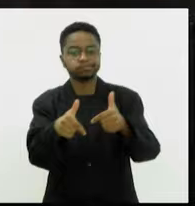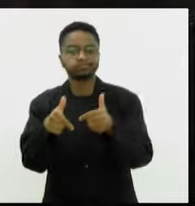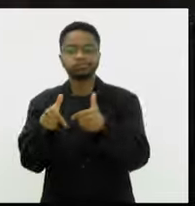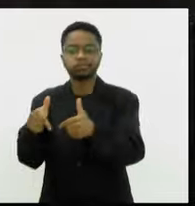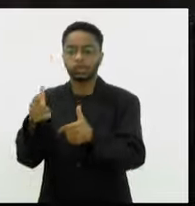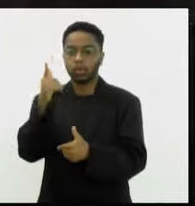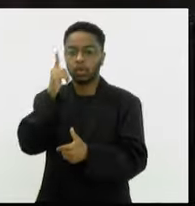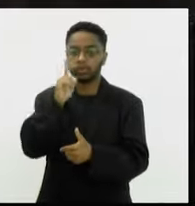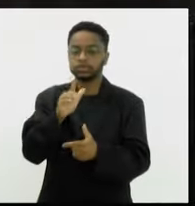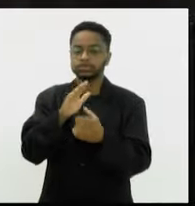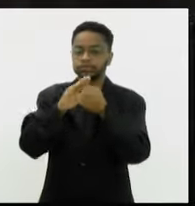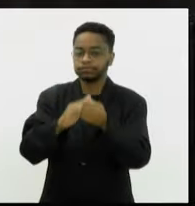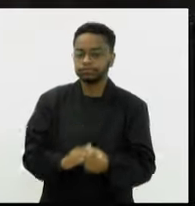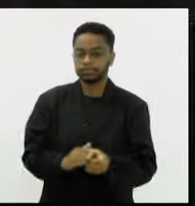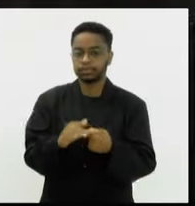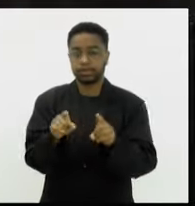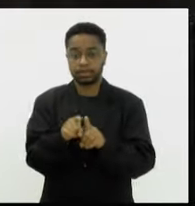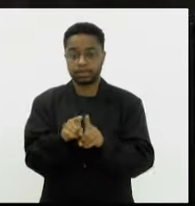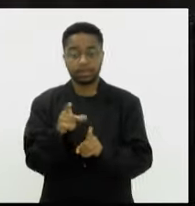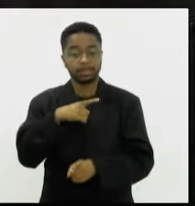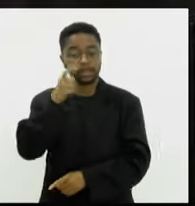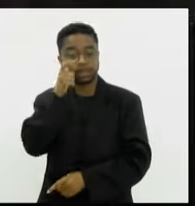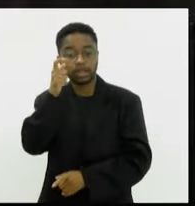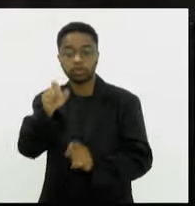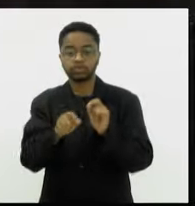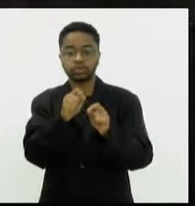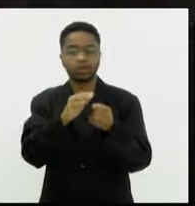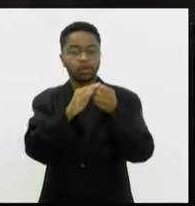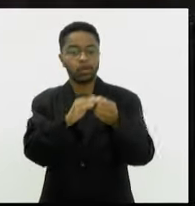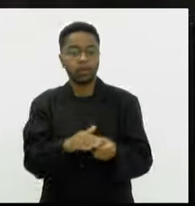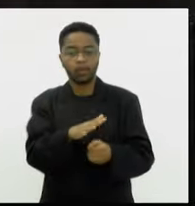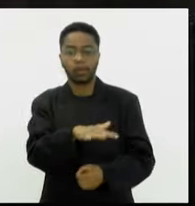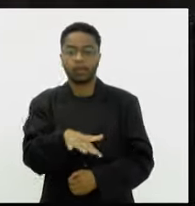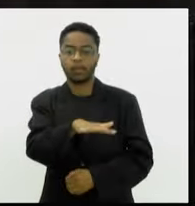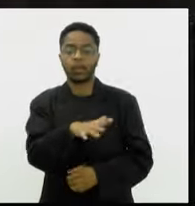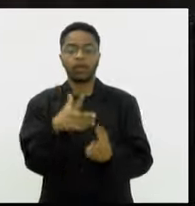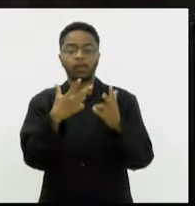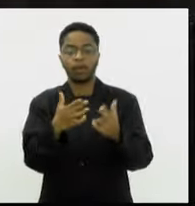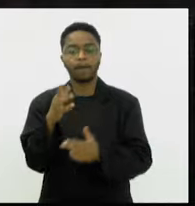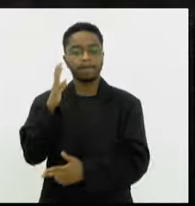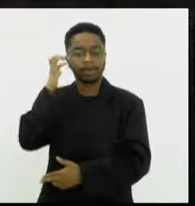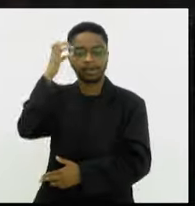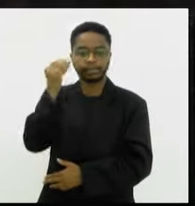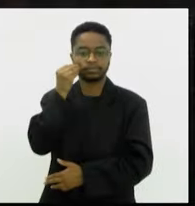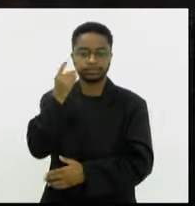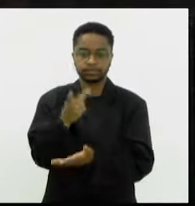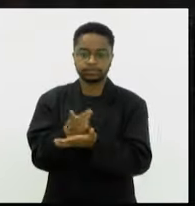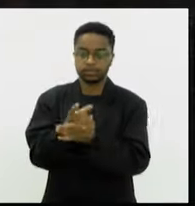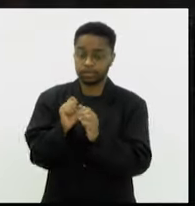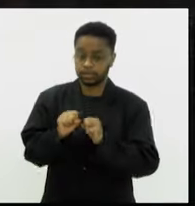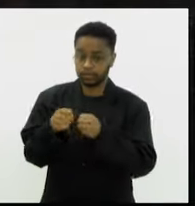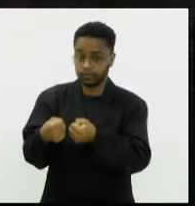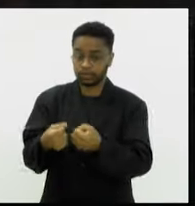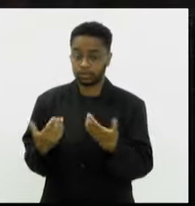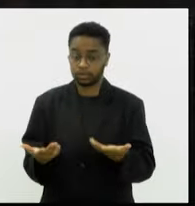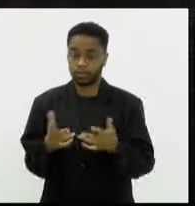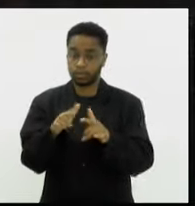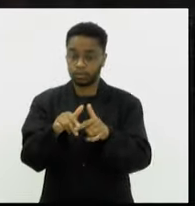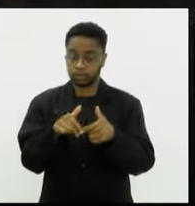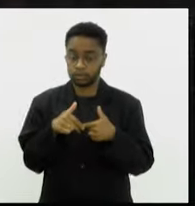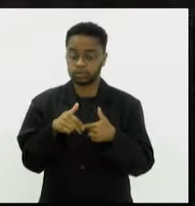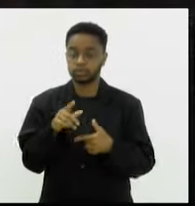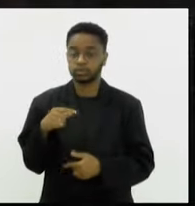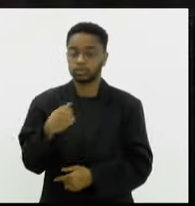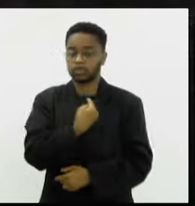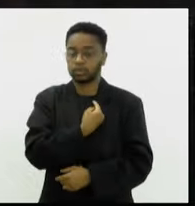são os diretamente interessados na opressão de segmentos que Marielle sempre buscou defender. E é por isso que